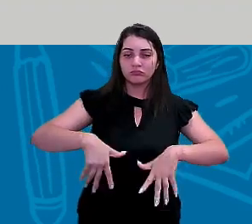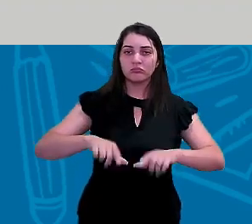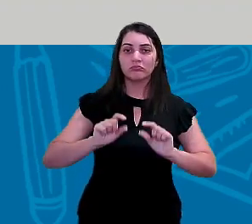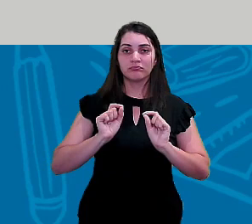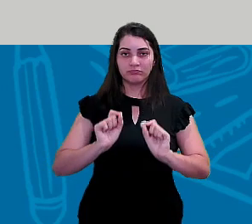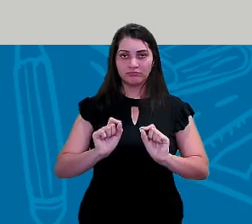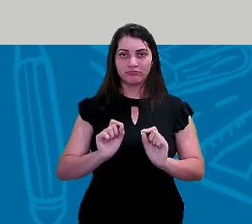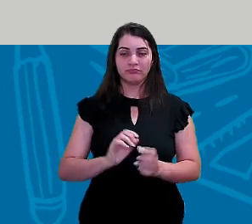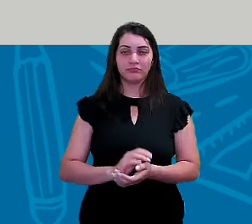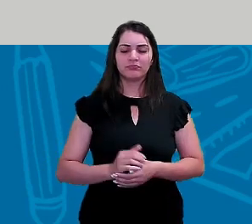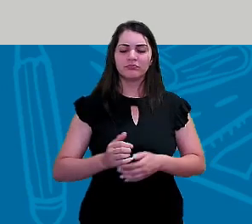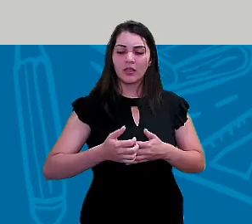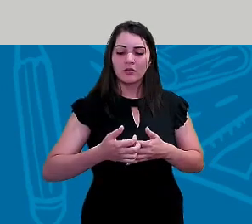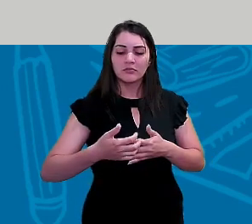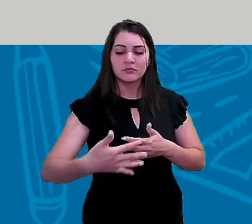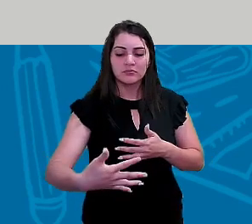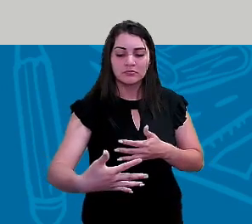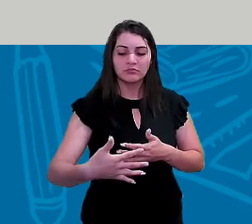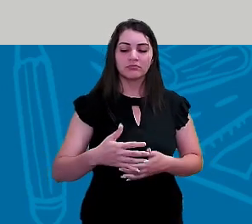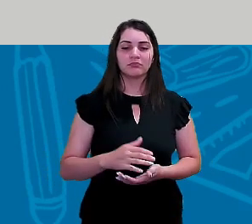Vamos lá, seguindo.